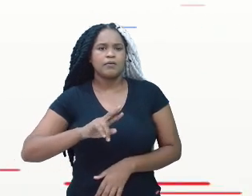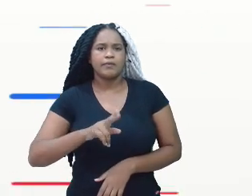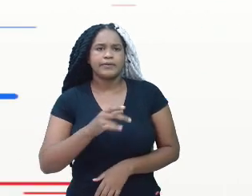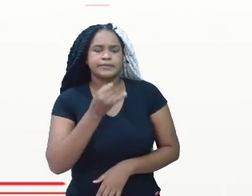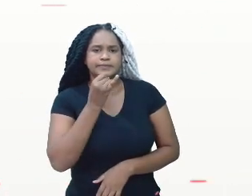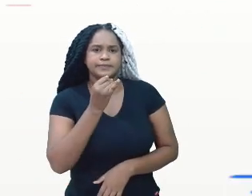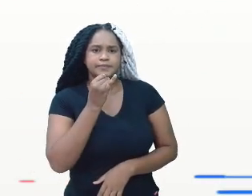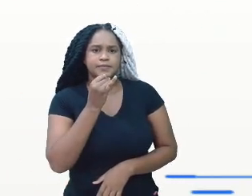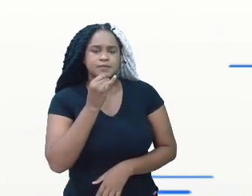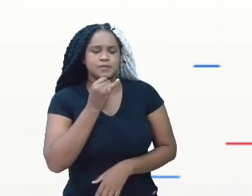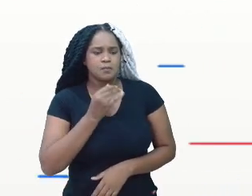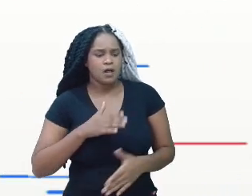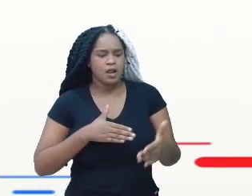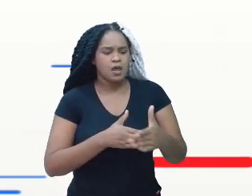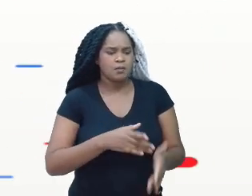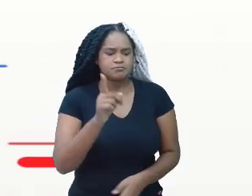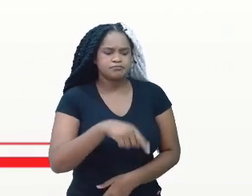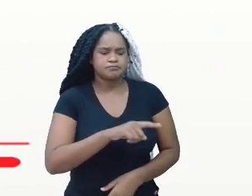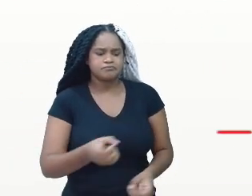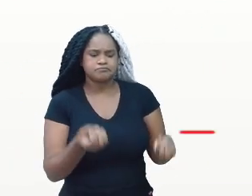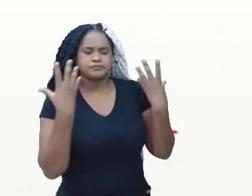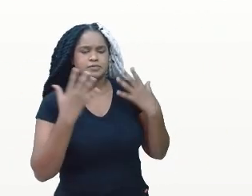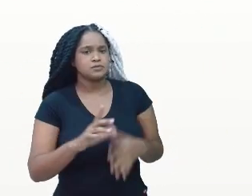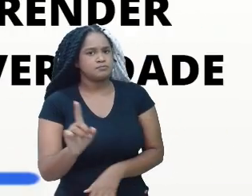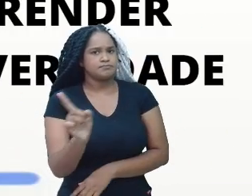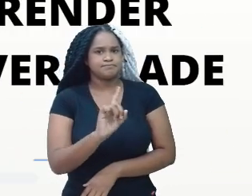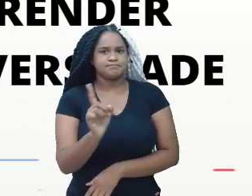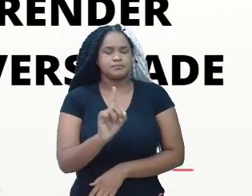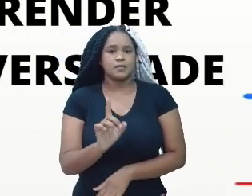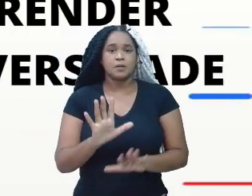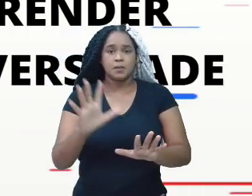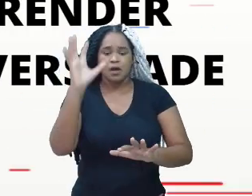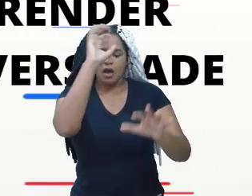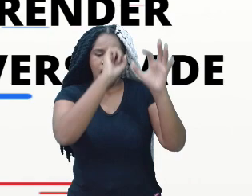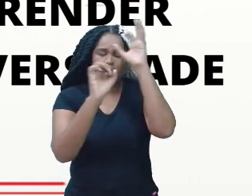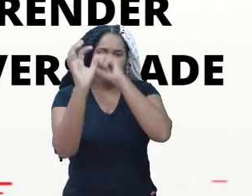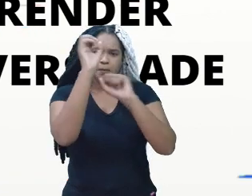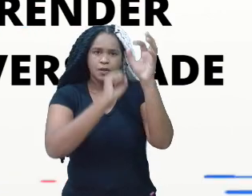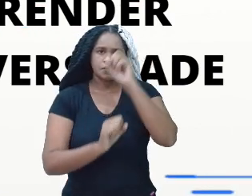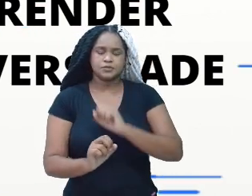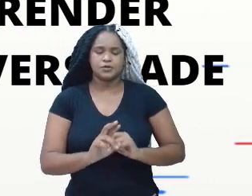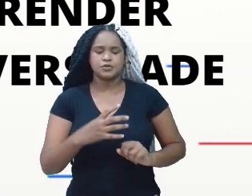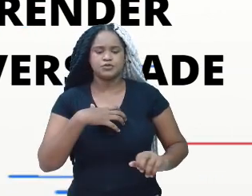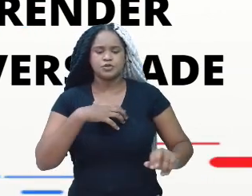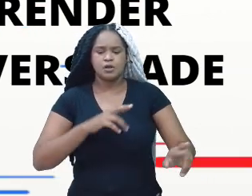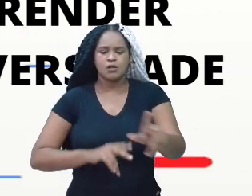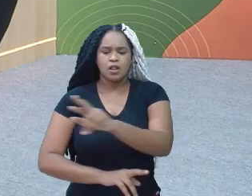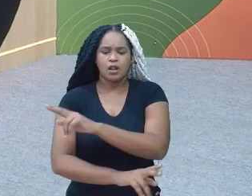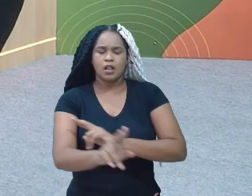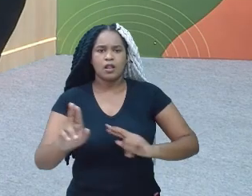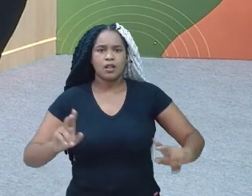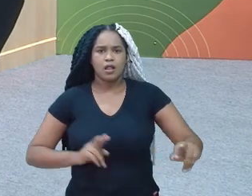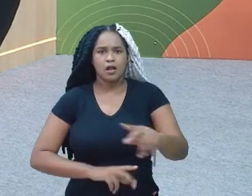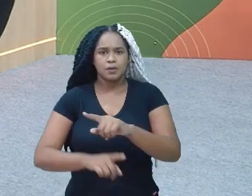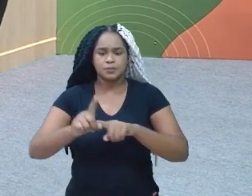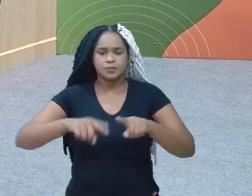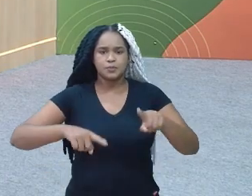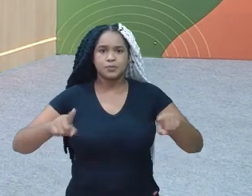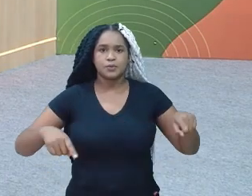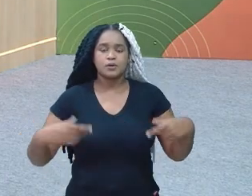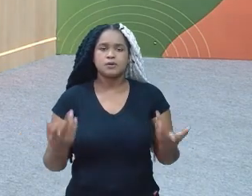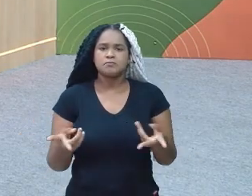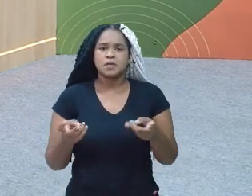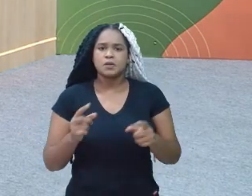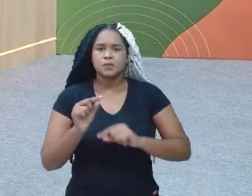significa negar as barreiras, mas aprender com a diversidade. Percebemos que as